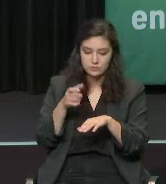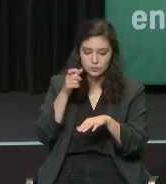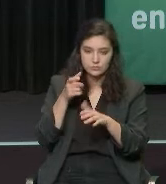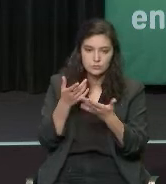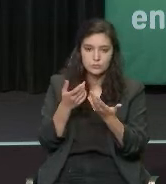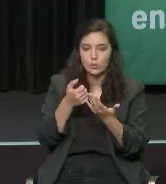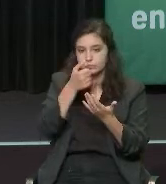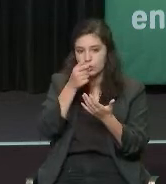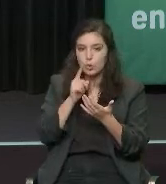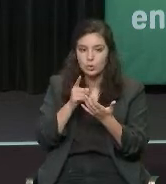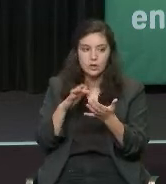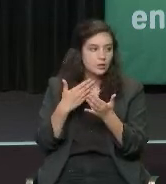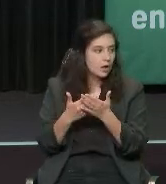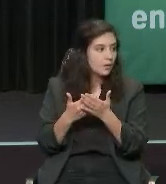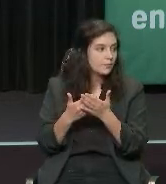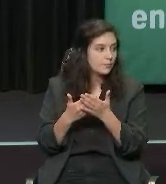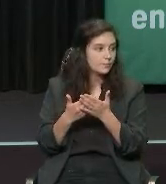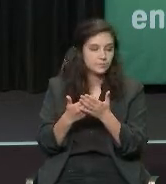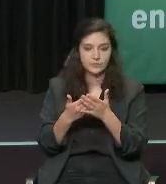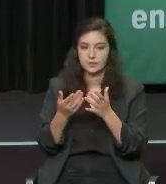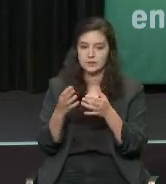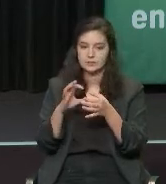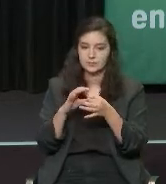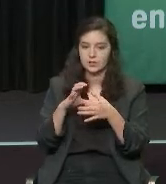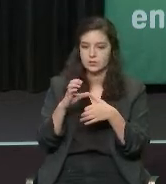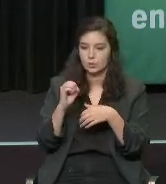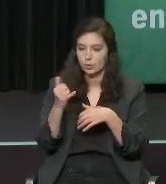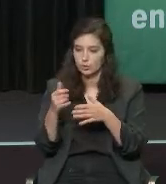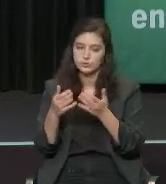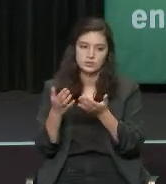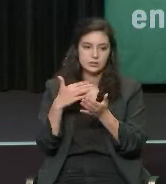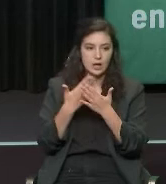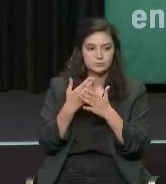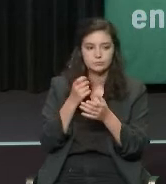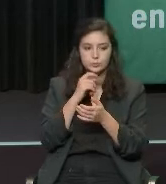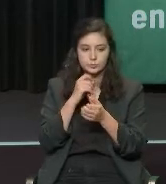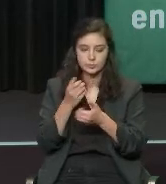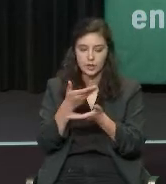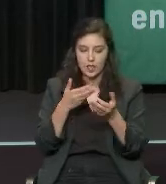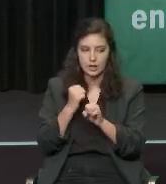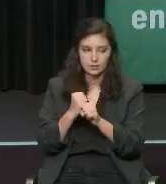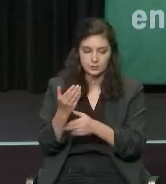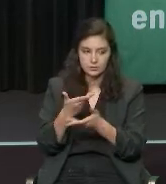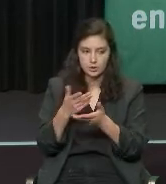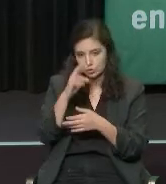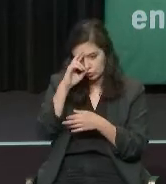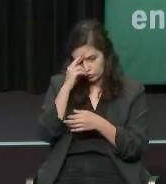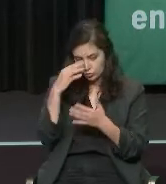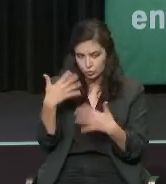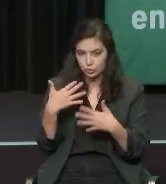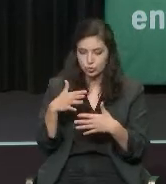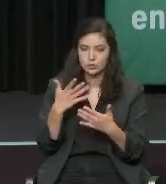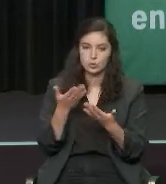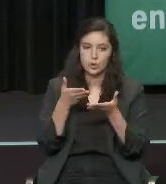quantificar a biomassa, e depois tem uma série de derivações com os carbonos e esta capacidade de monitorizar este trabalho. Andamos uns esforços grandes com a